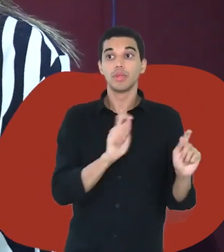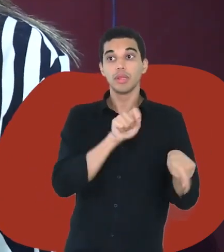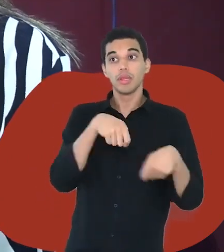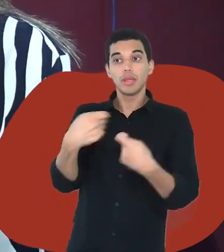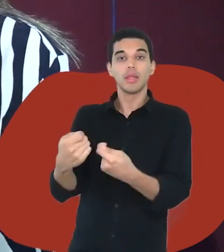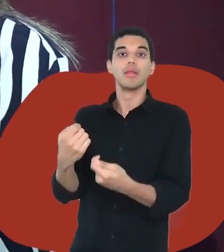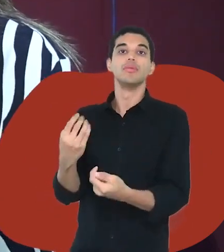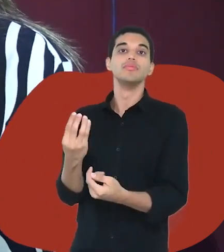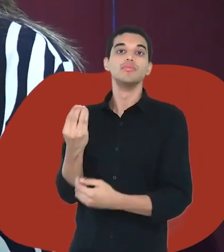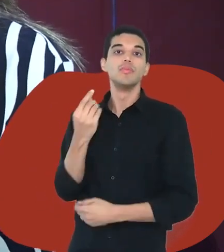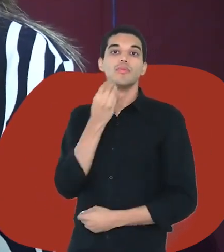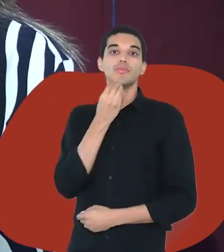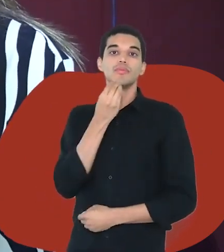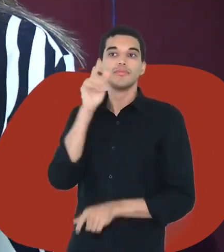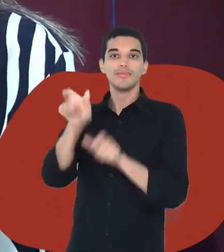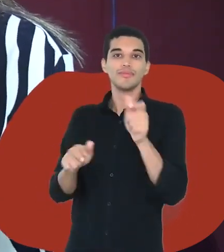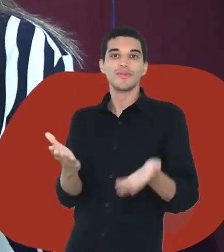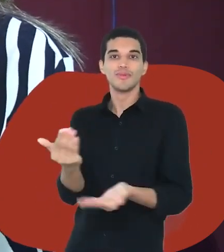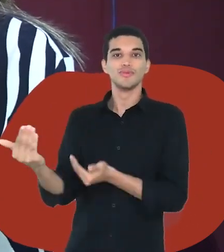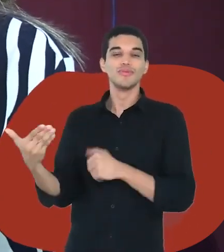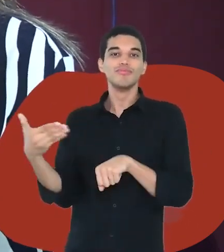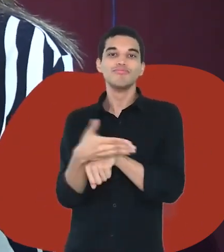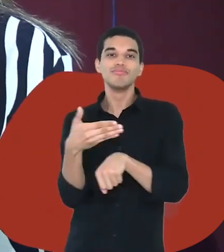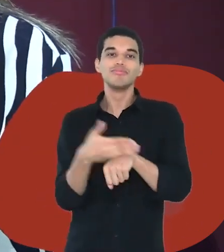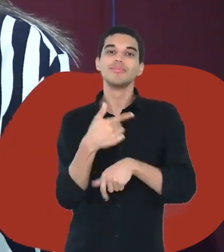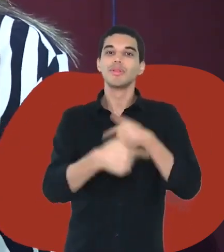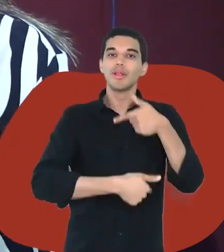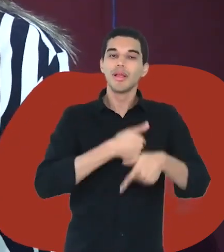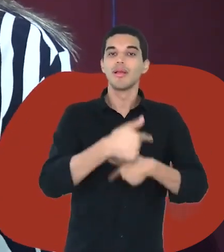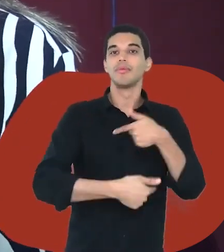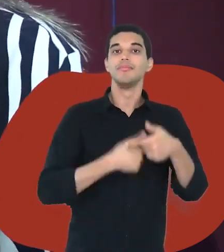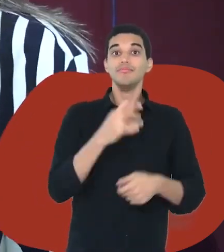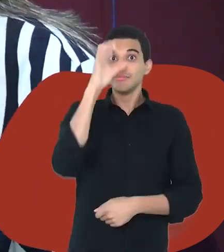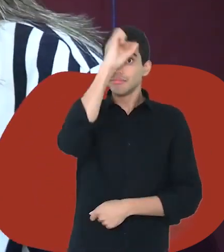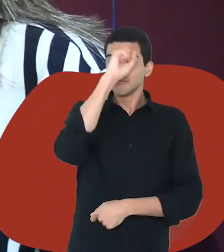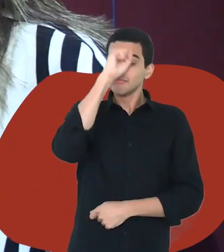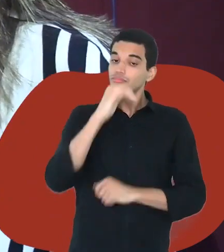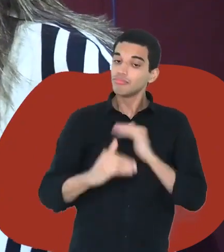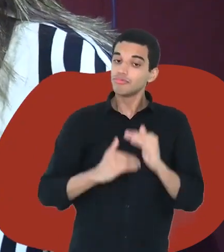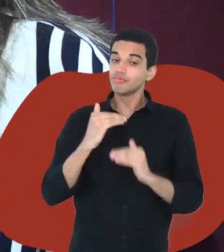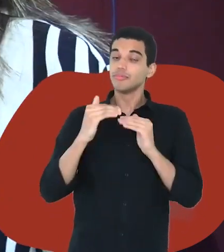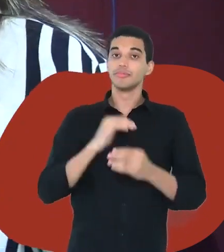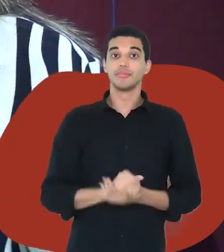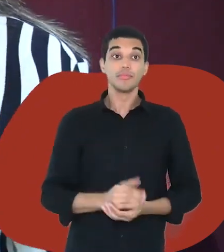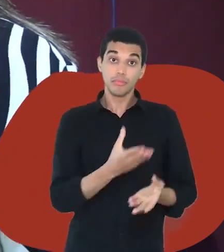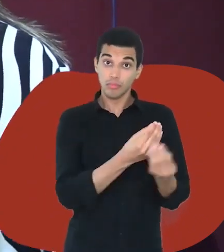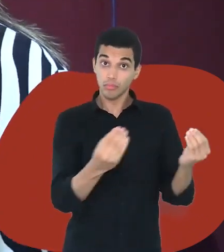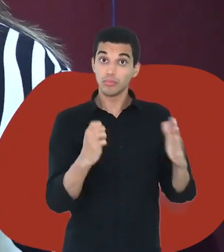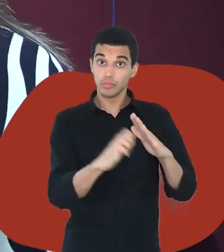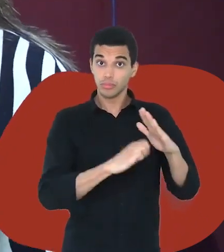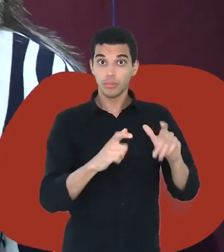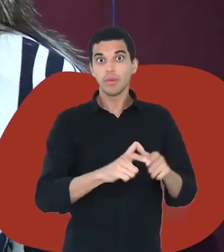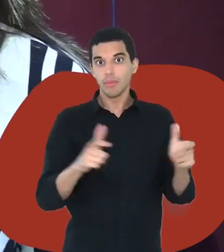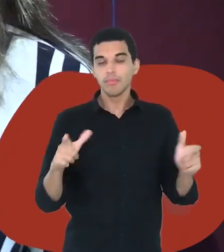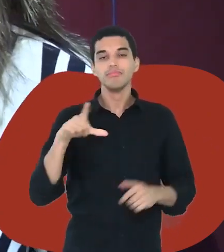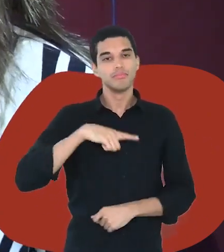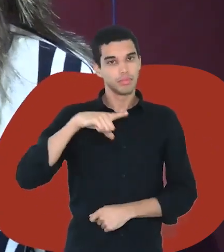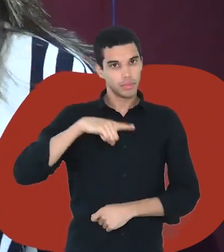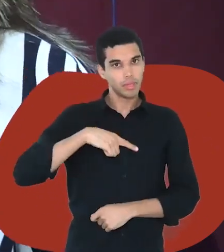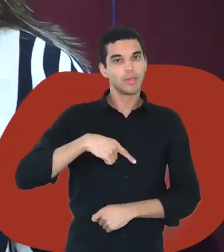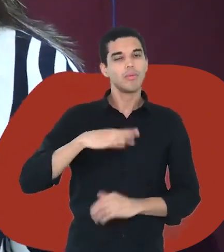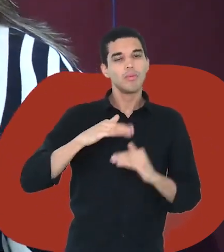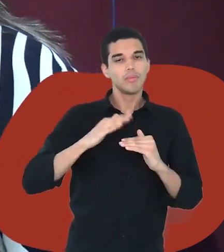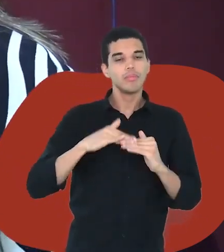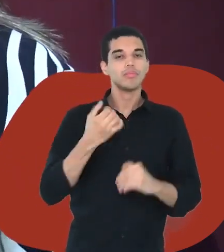né de oportunizar esses jovens o ingresso na aprendizagem muitas empresas A grande maioria já cumpriam a cota de